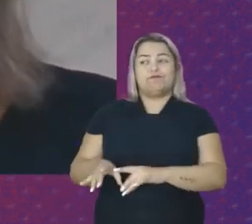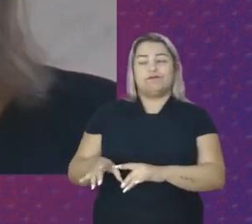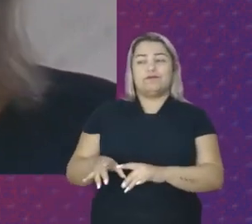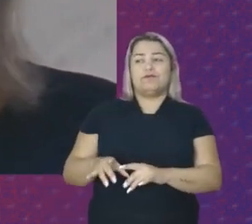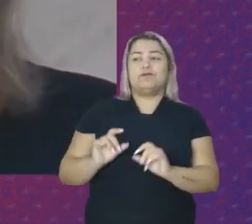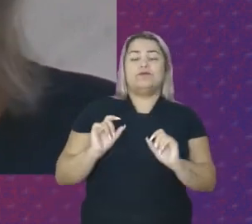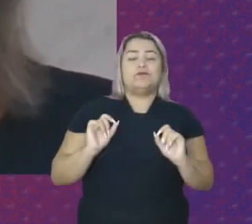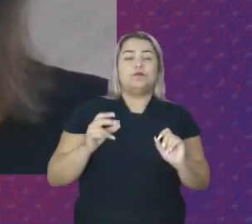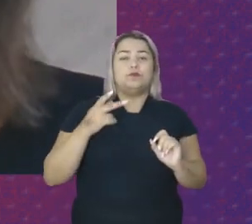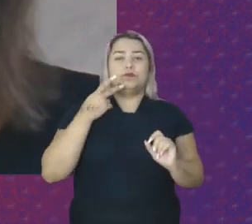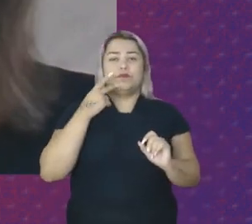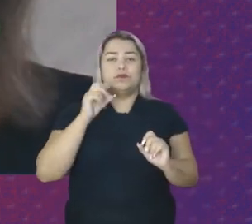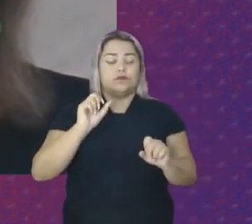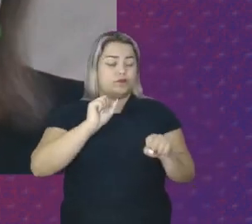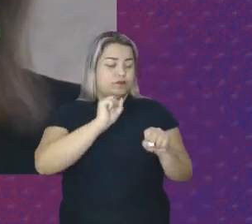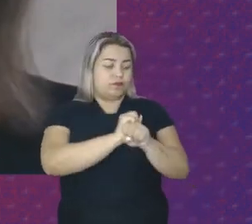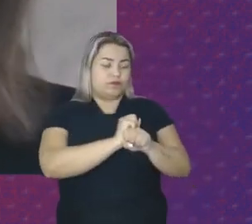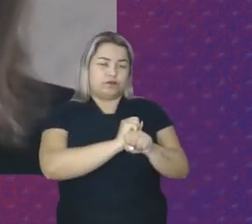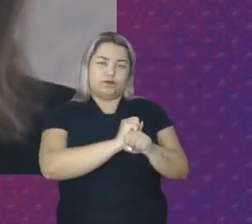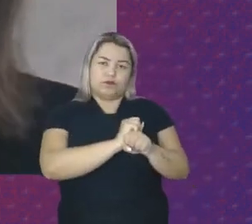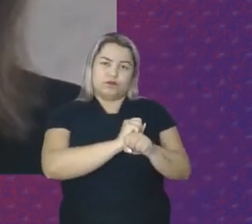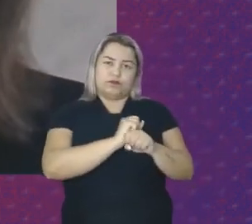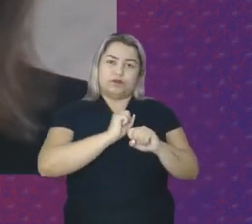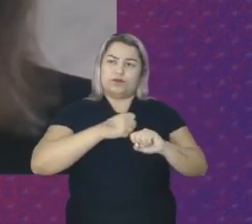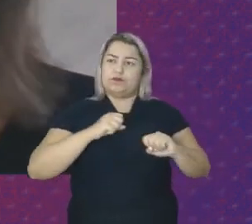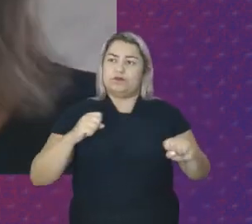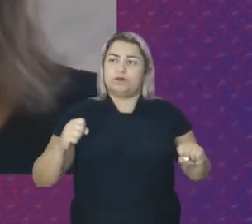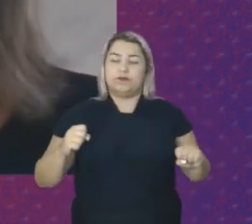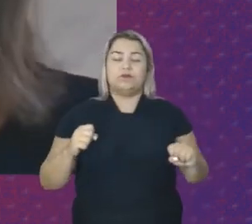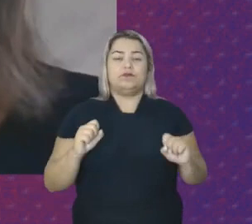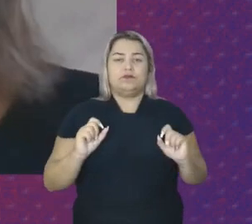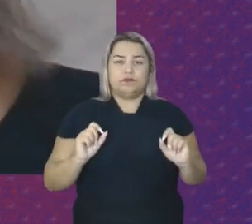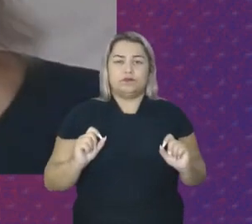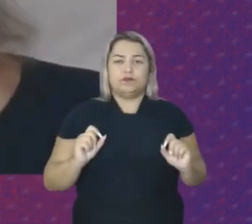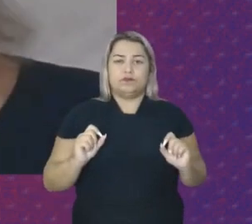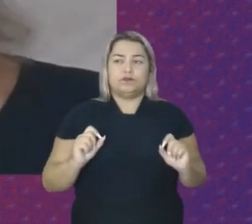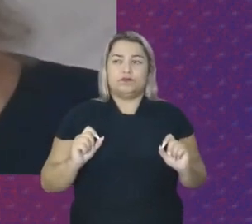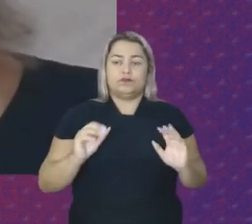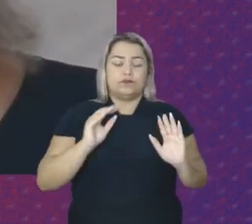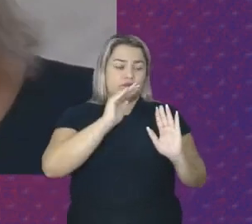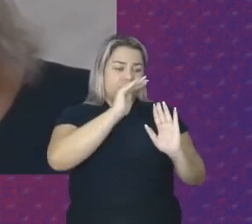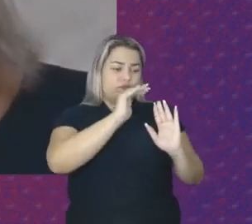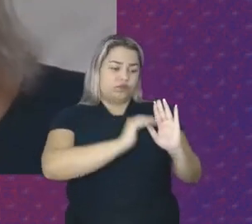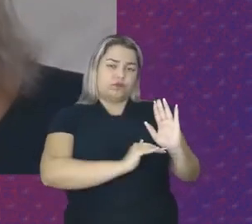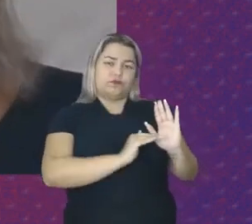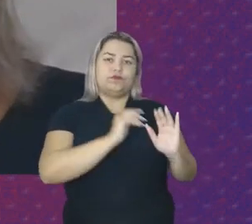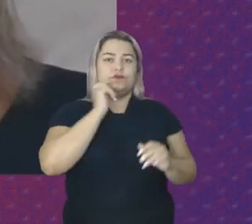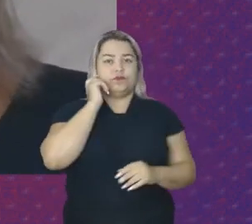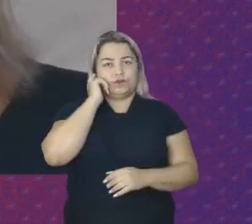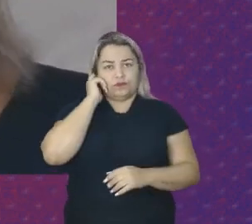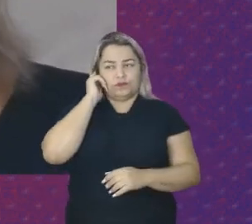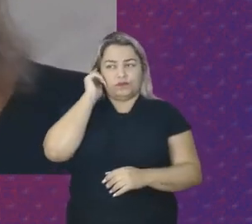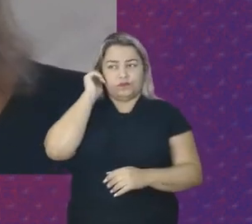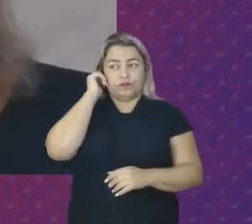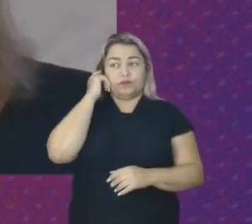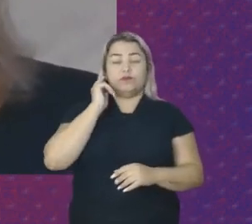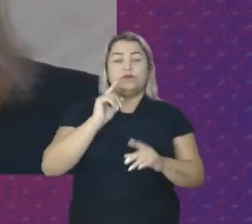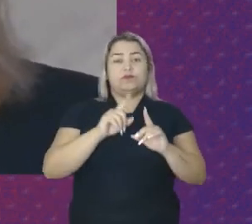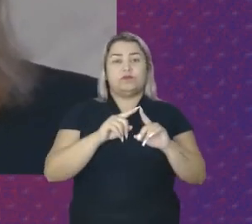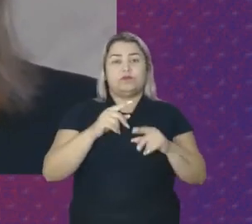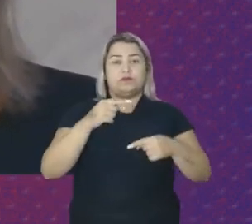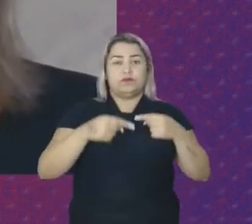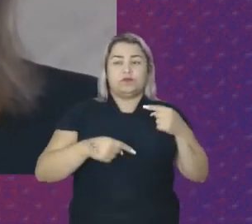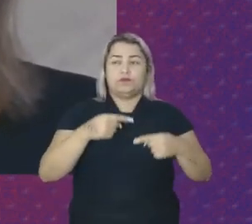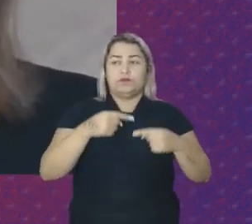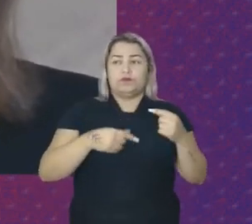desestruturados, paralisados, a grande maioria deles. E o impacto nas políticas públicas para as